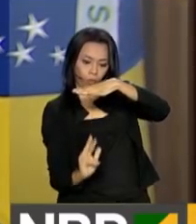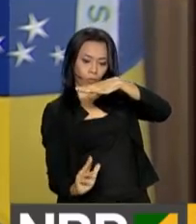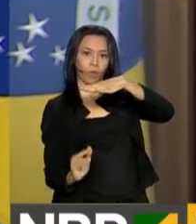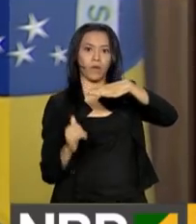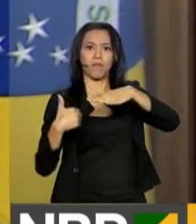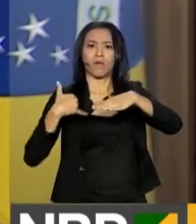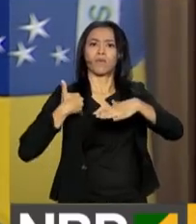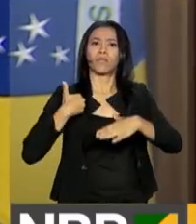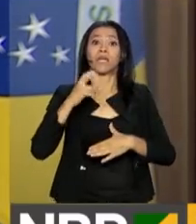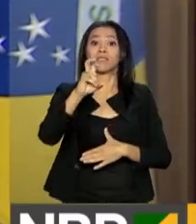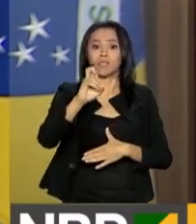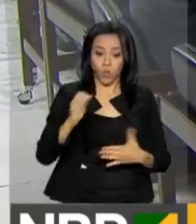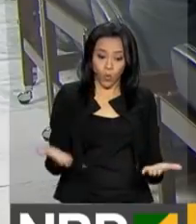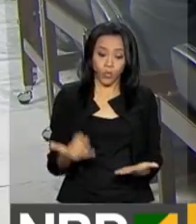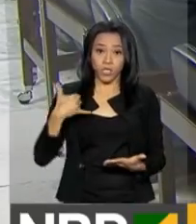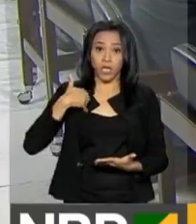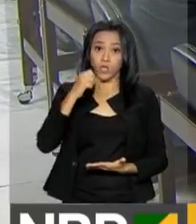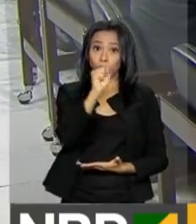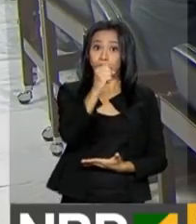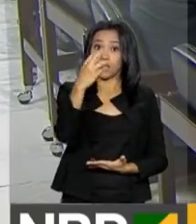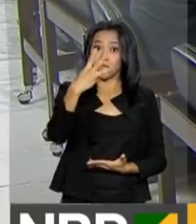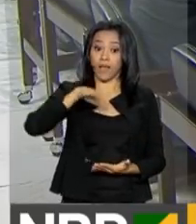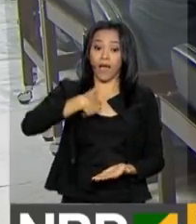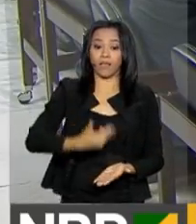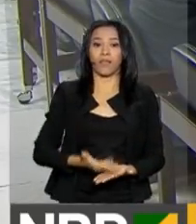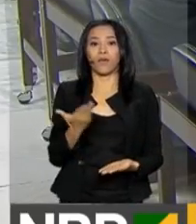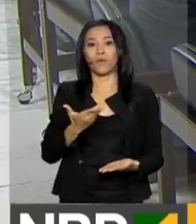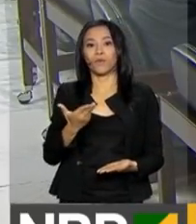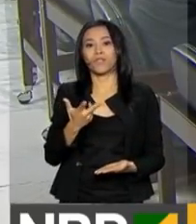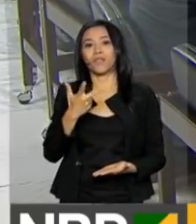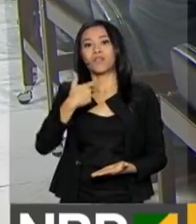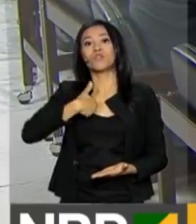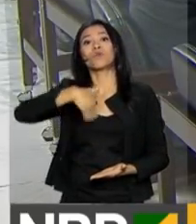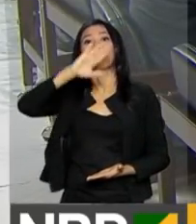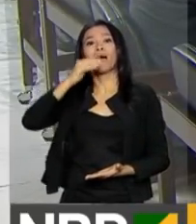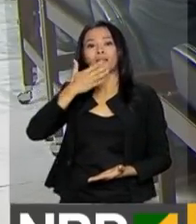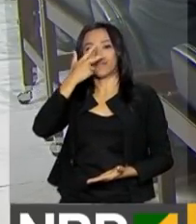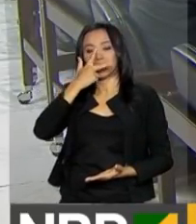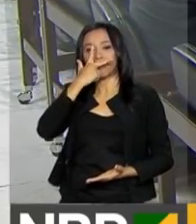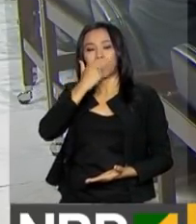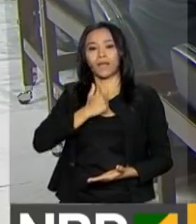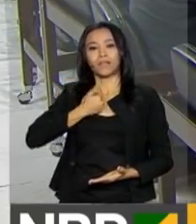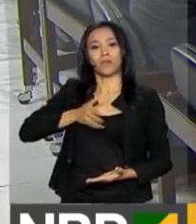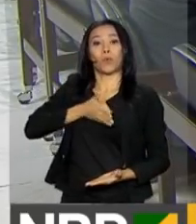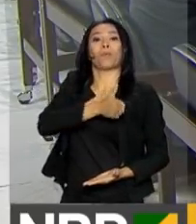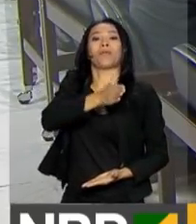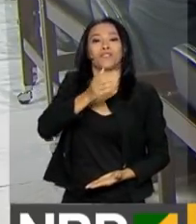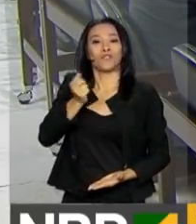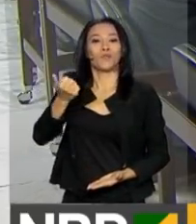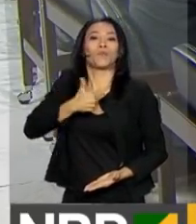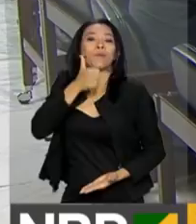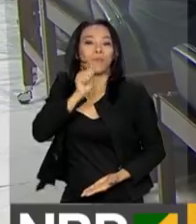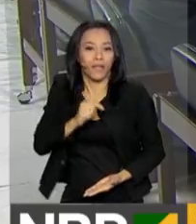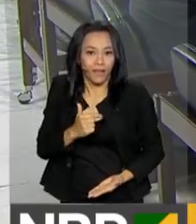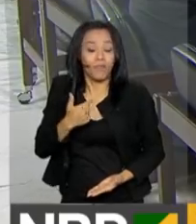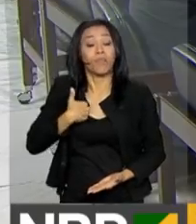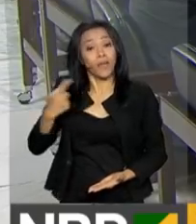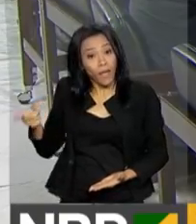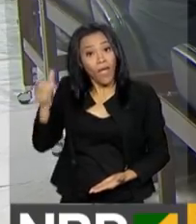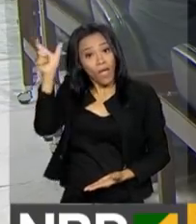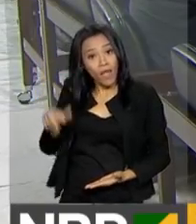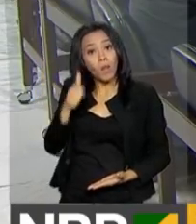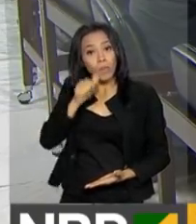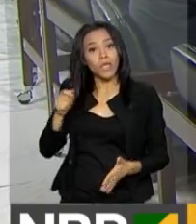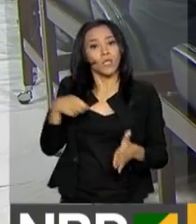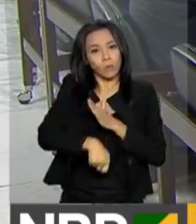83 ainda mergulha na tela disse eu sou mais peixe do que mulher mas ela preocupada com este ambientalista digamos